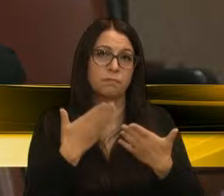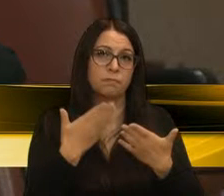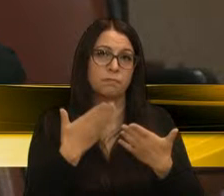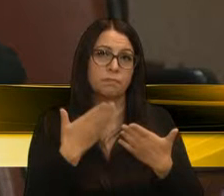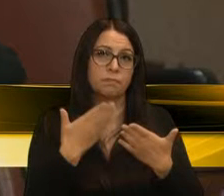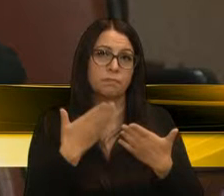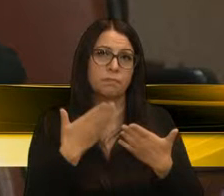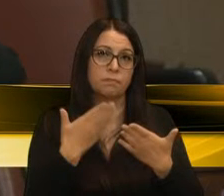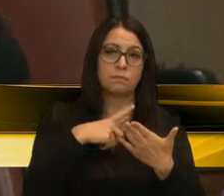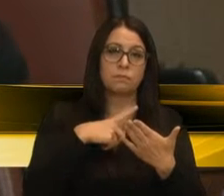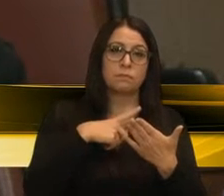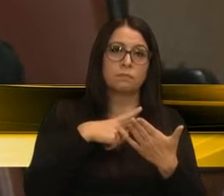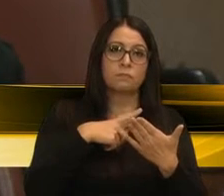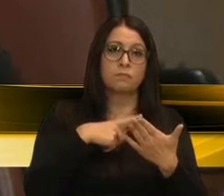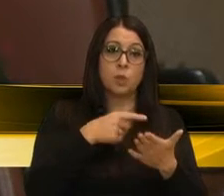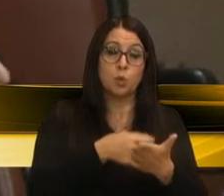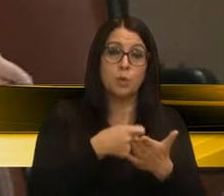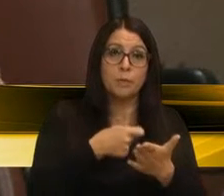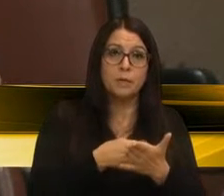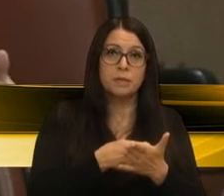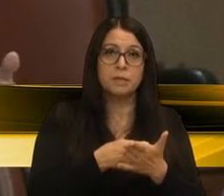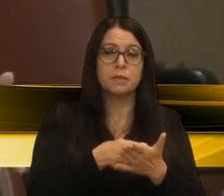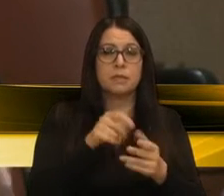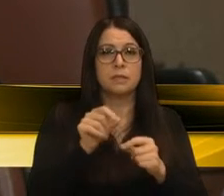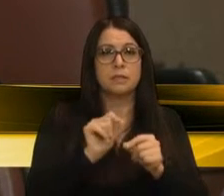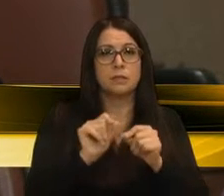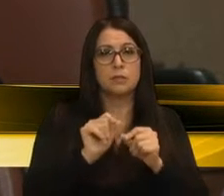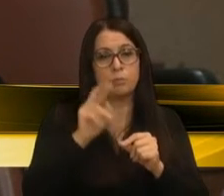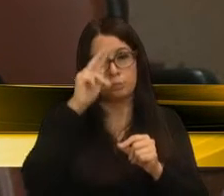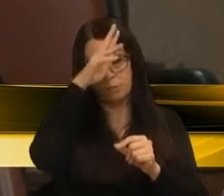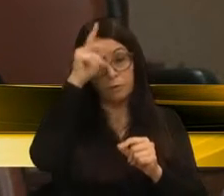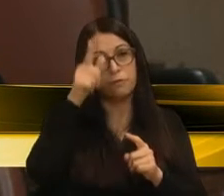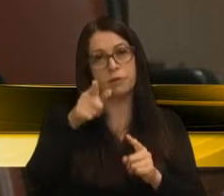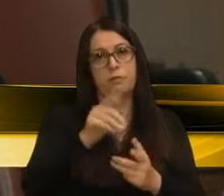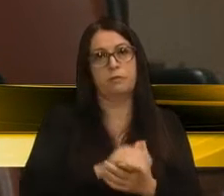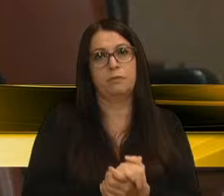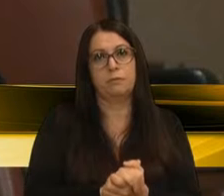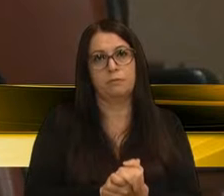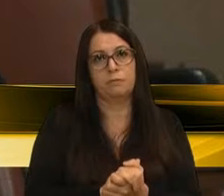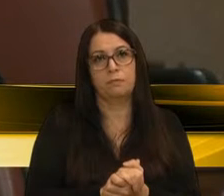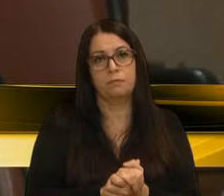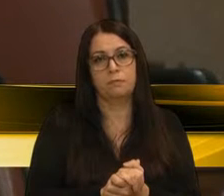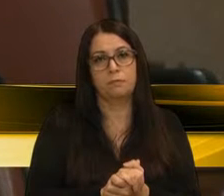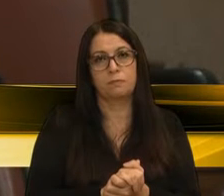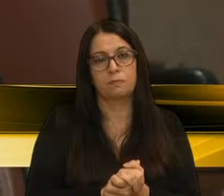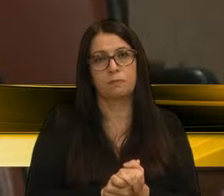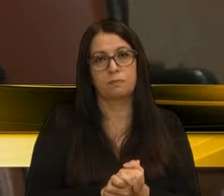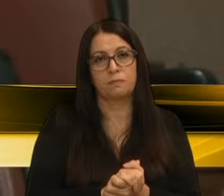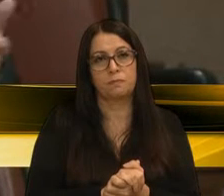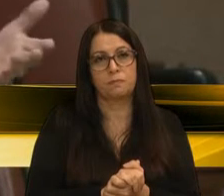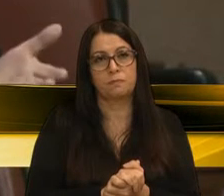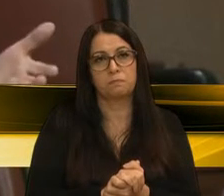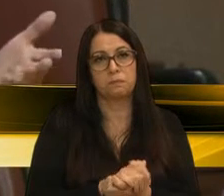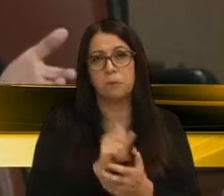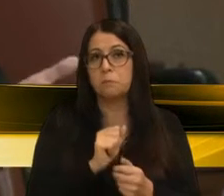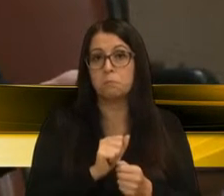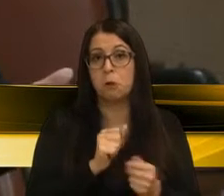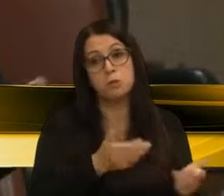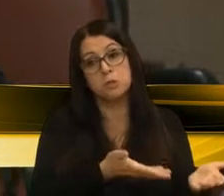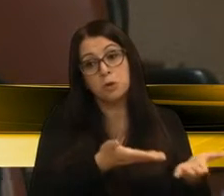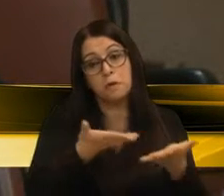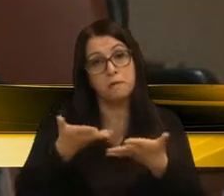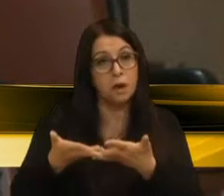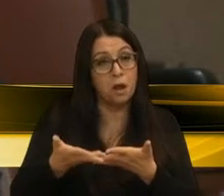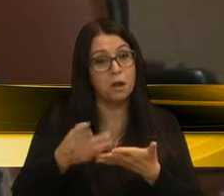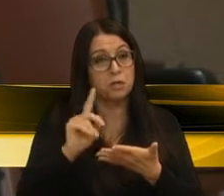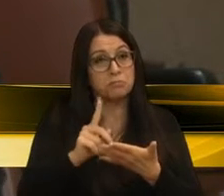houver, tem que ser com relação ao prefeito, tá? Ela pode ser convidada aqui,